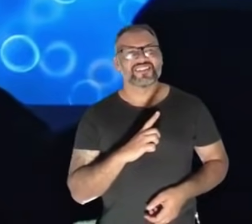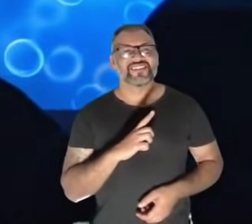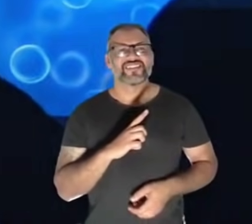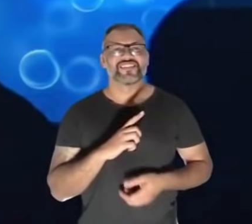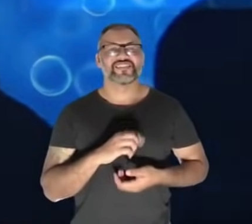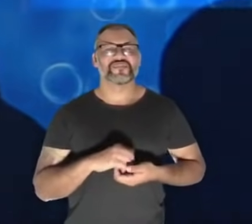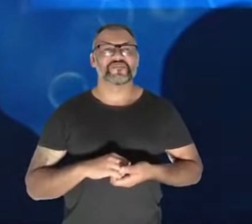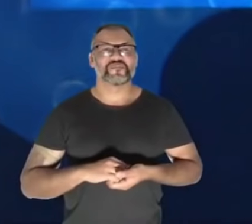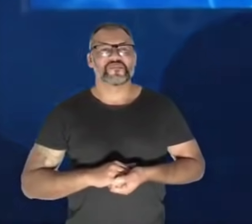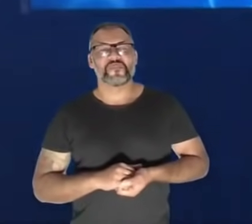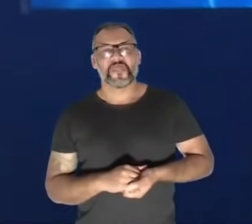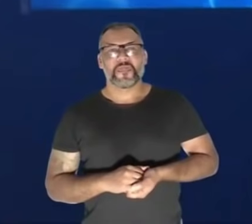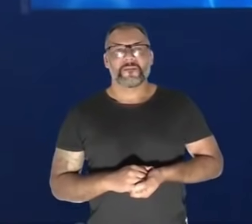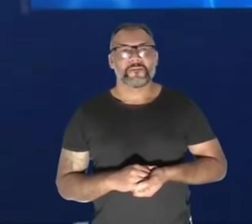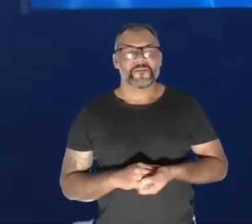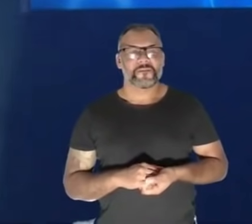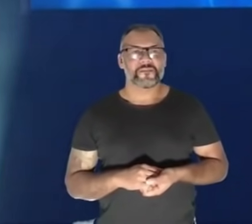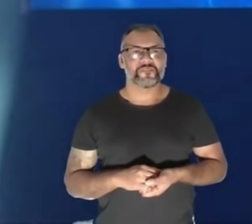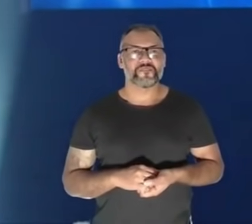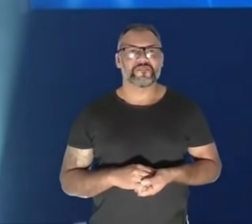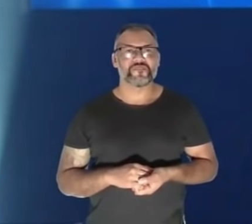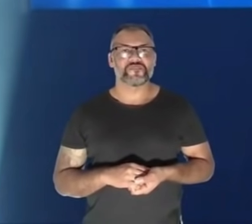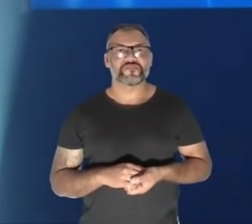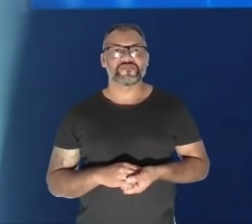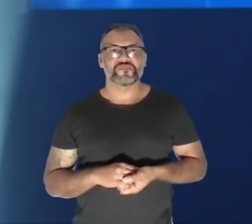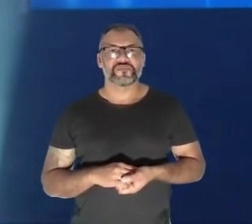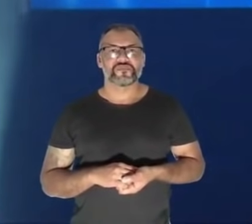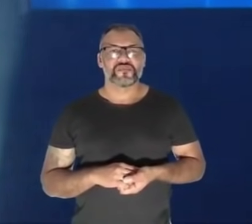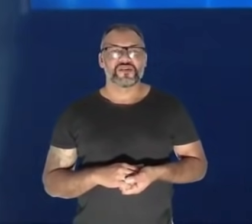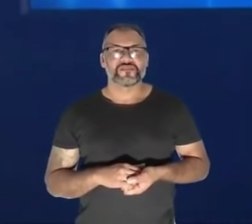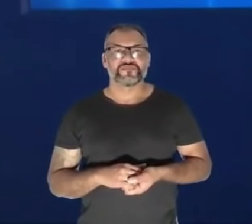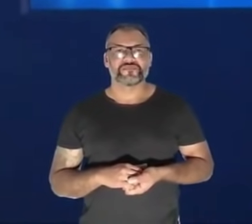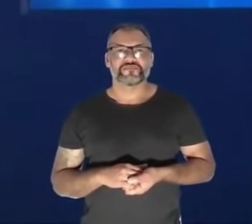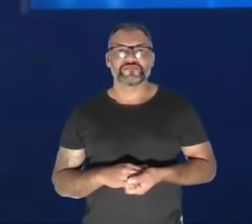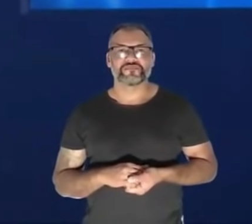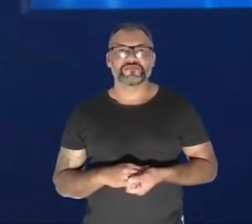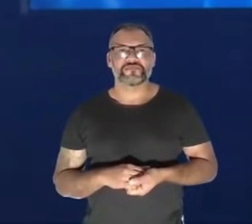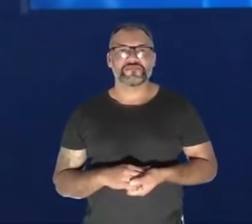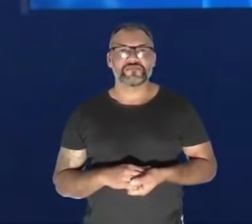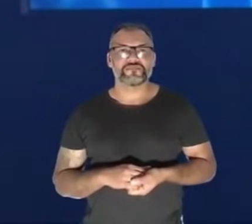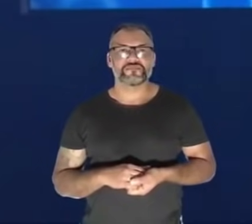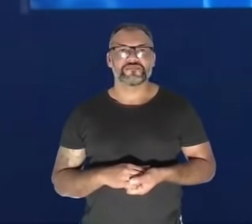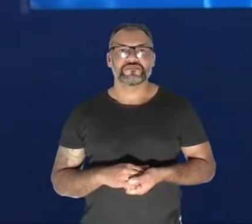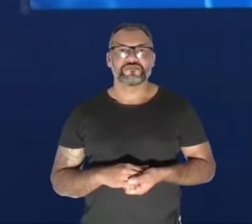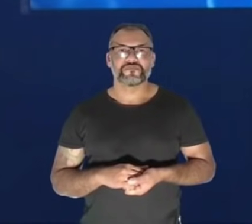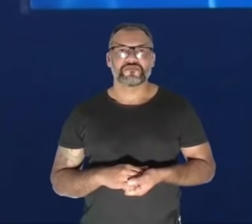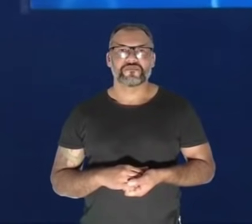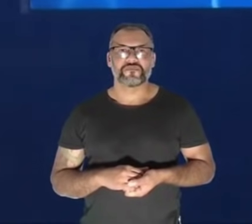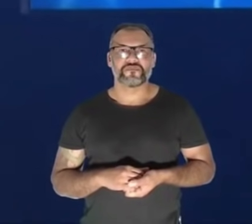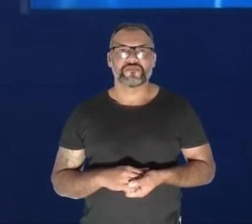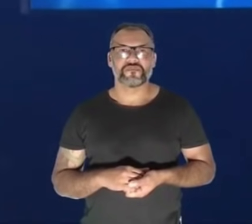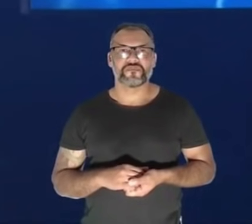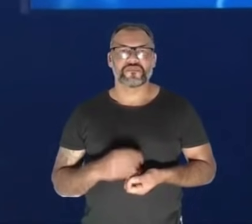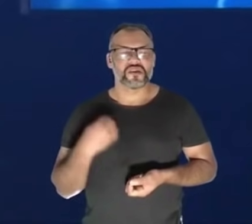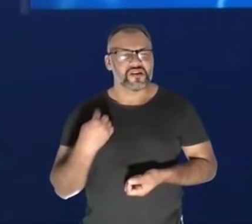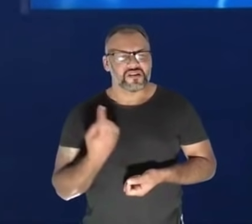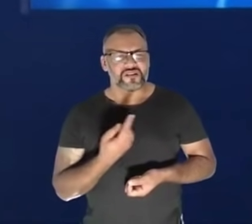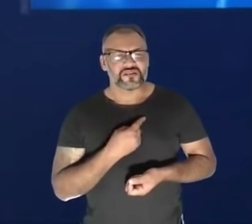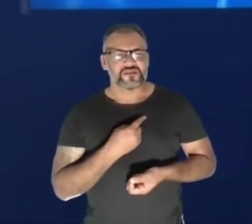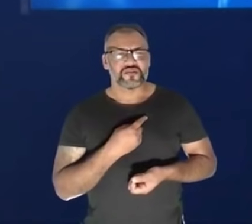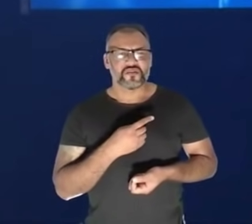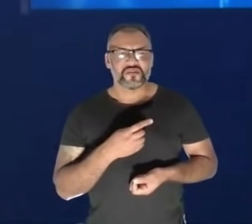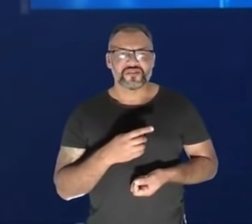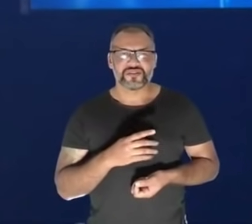o conhecimento e pode nos dar influência a estudar adquirir